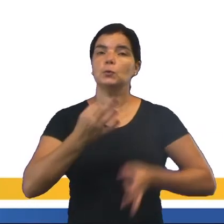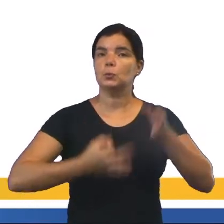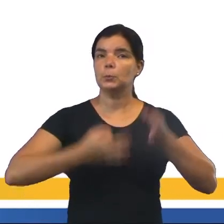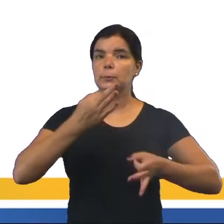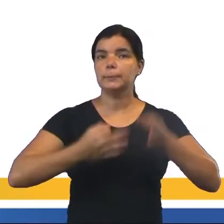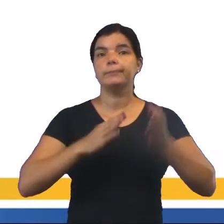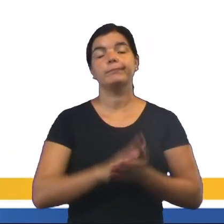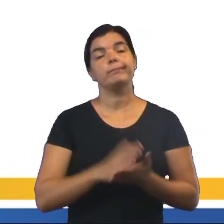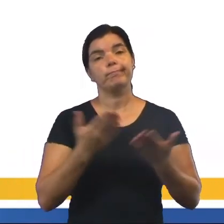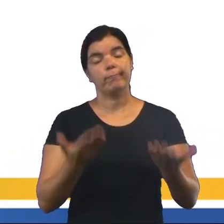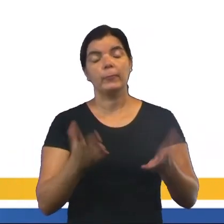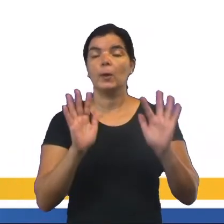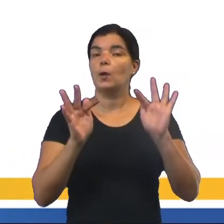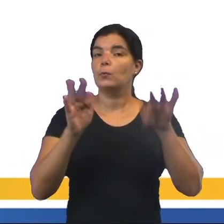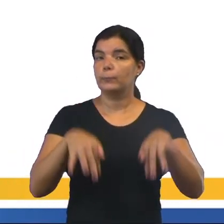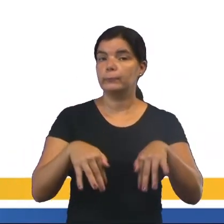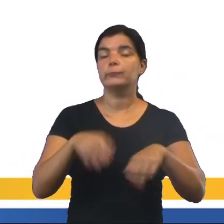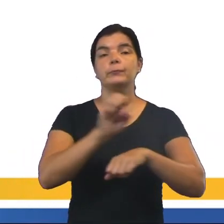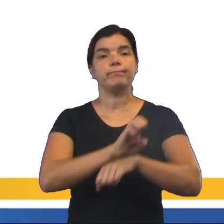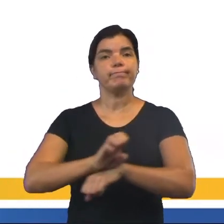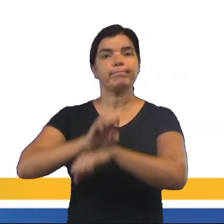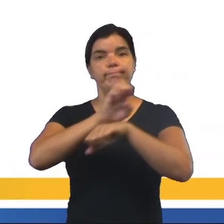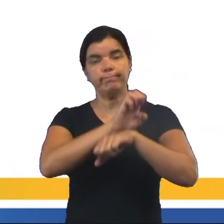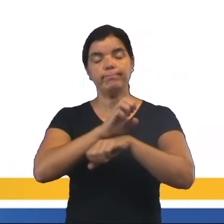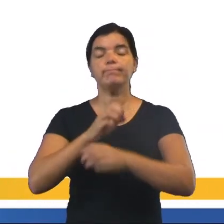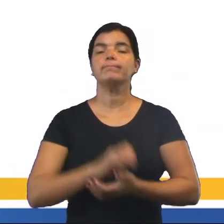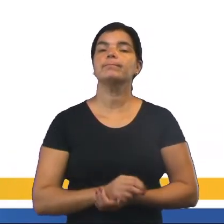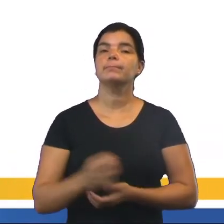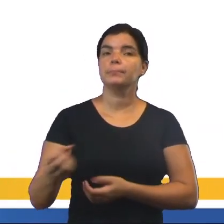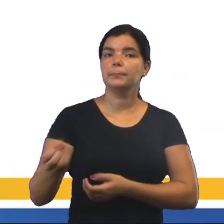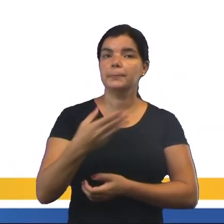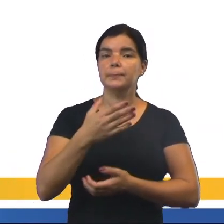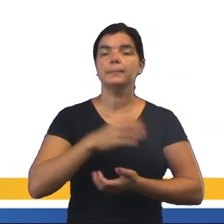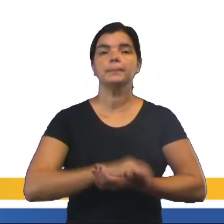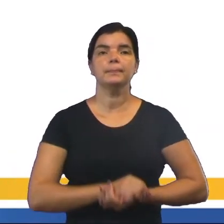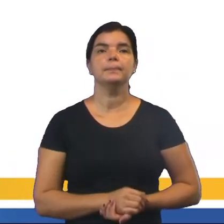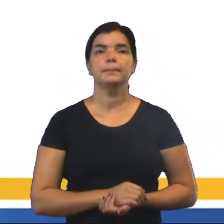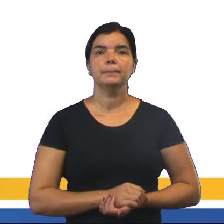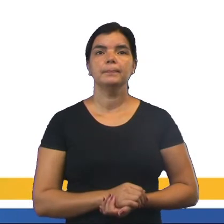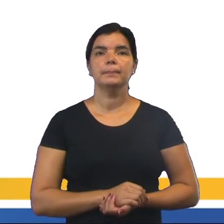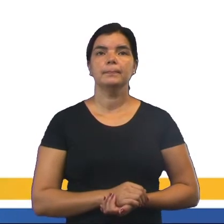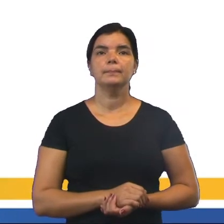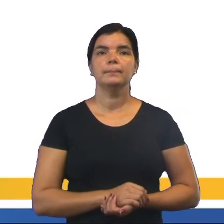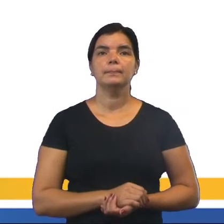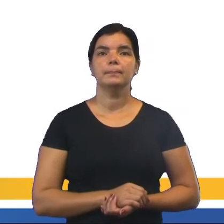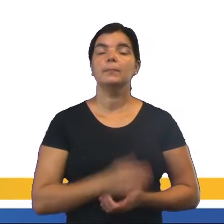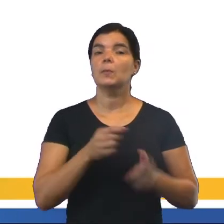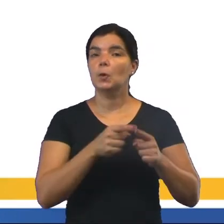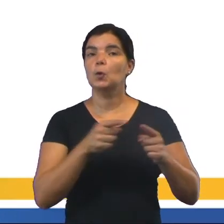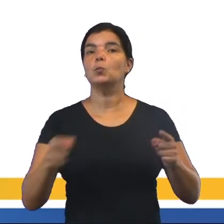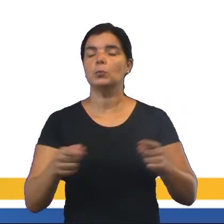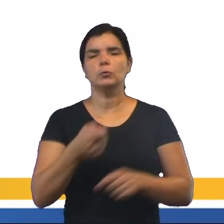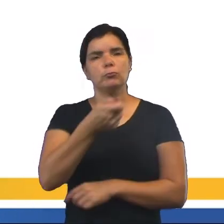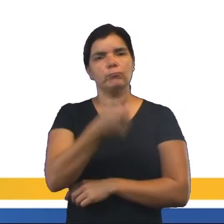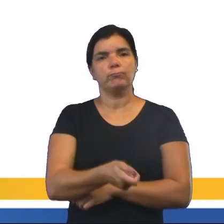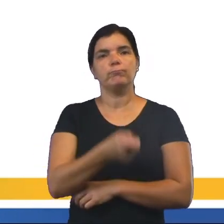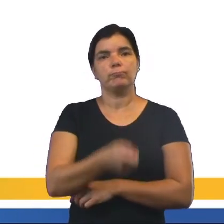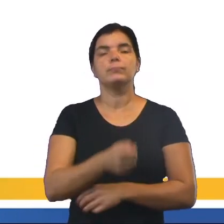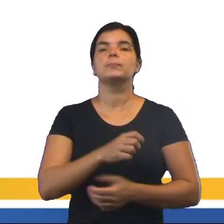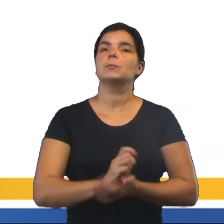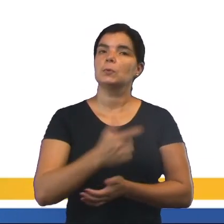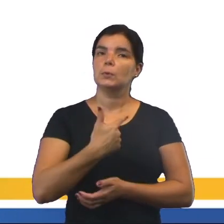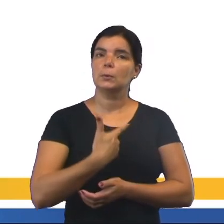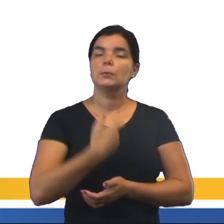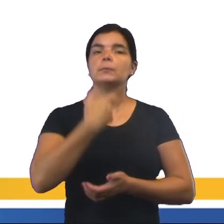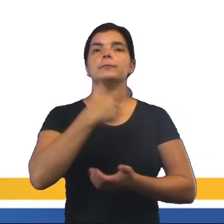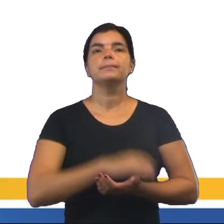Federal. Então, dessa forma, foi como chegou o fim do Estado Novo, que era o período ditatorial da era